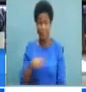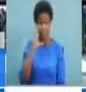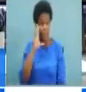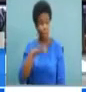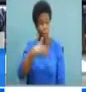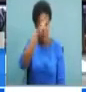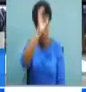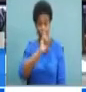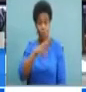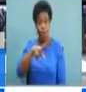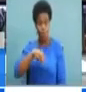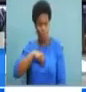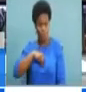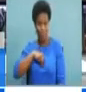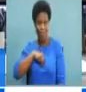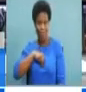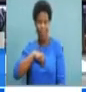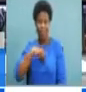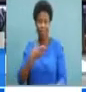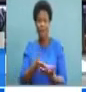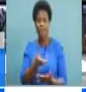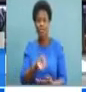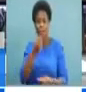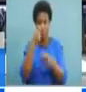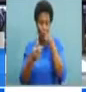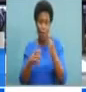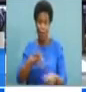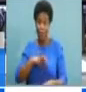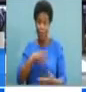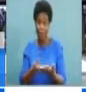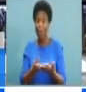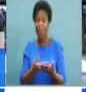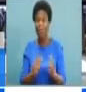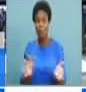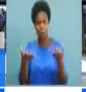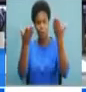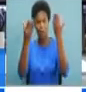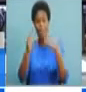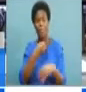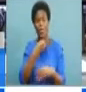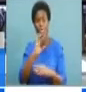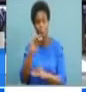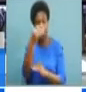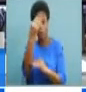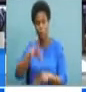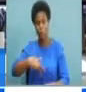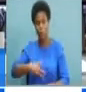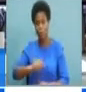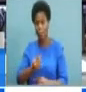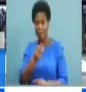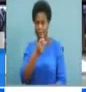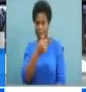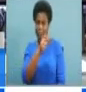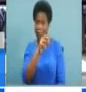E esta tarde, o primeiro-ministro condecorou 19 individualidades que contribuíram para a elevação da morna património da humanidade. Para